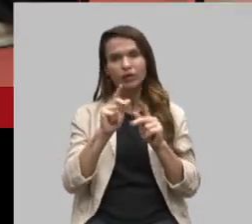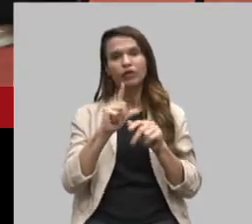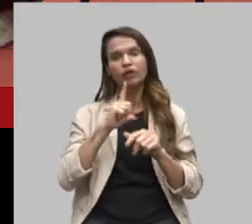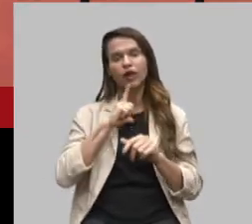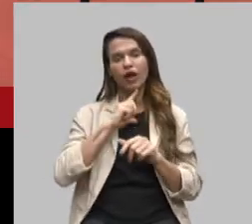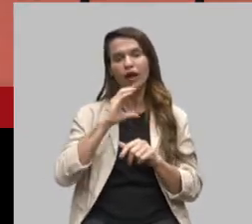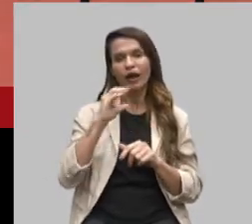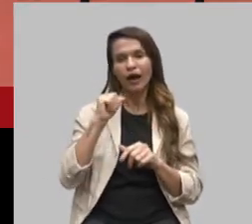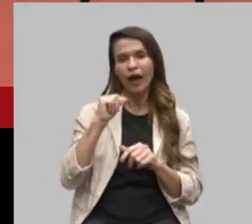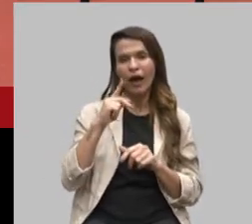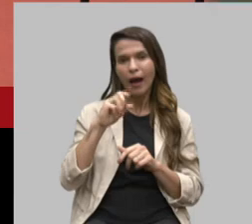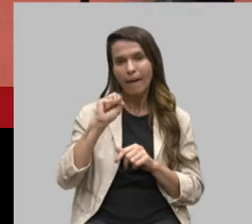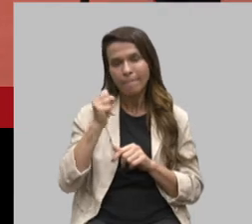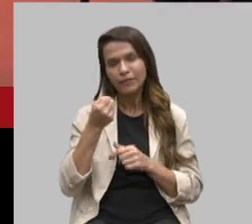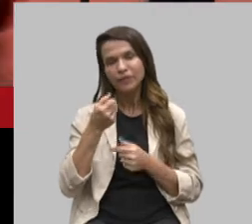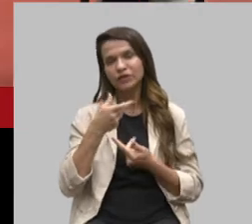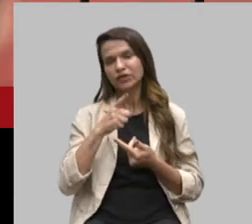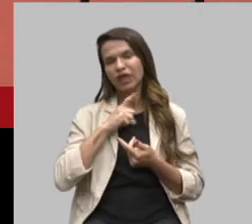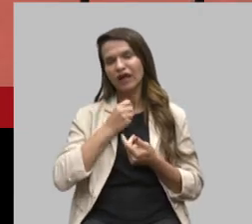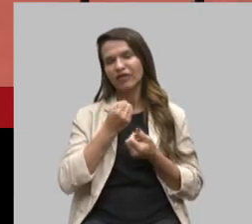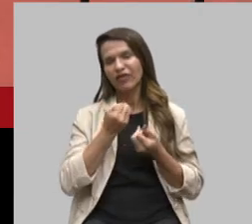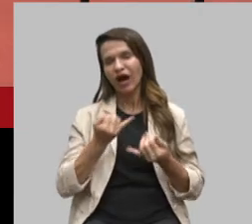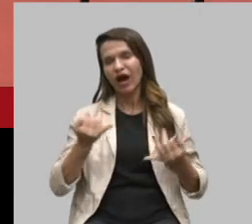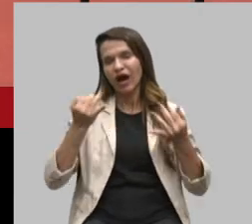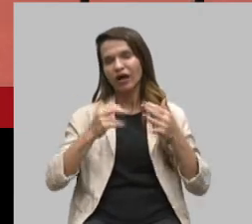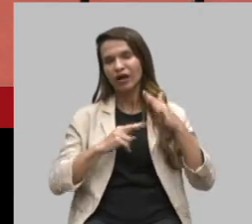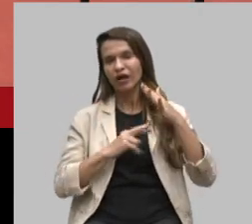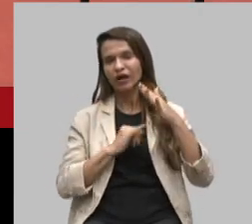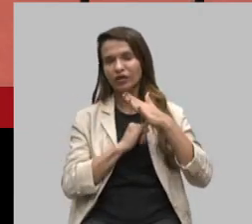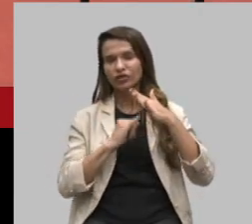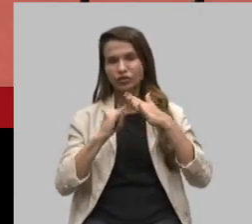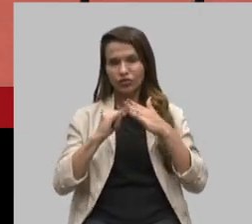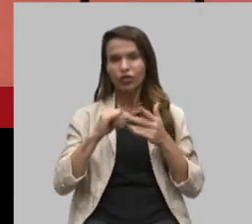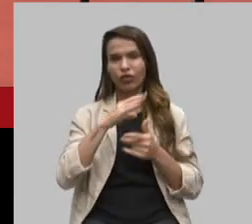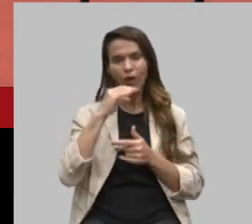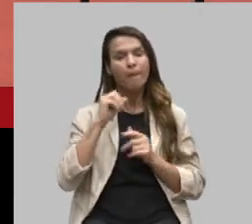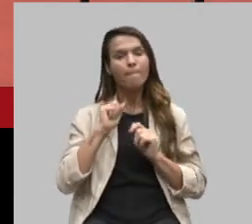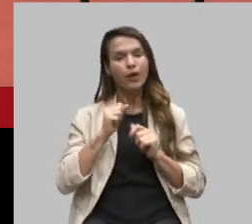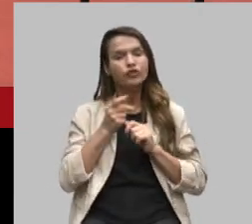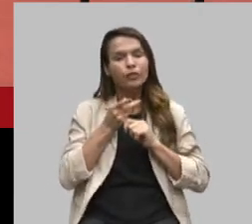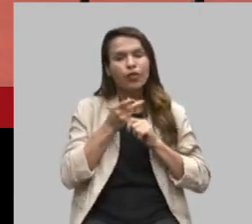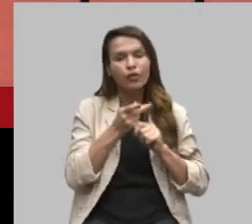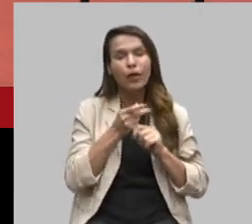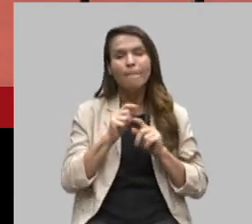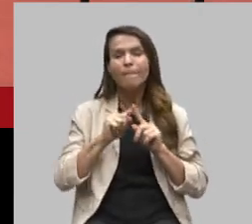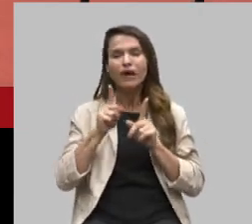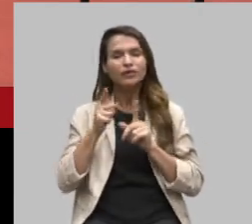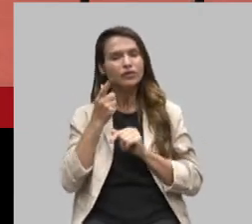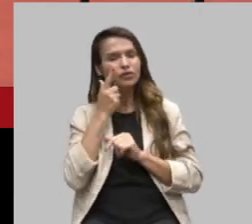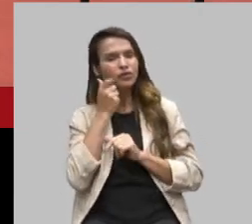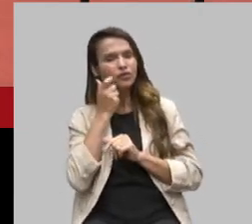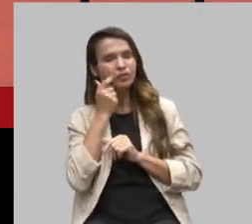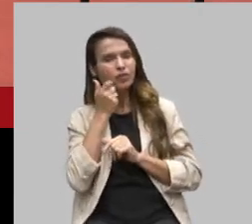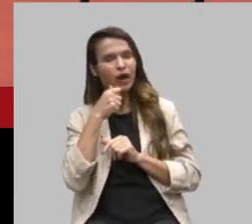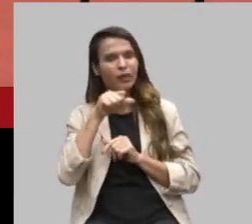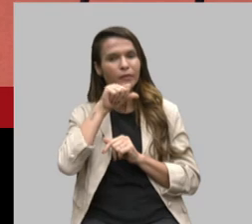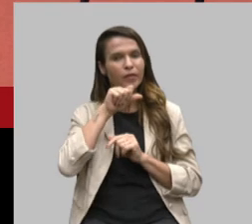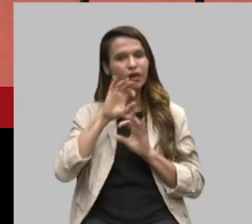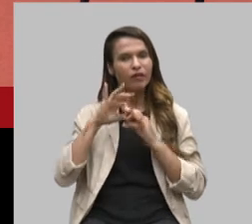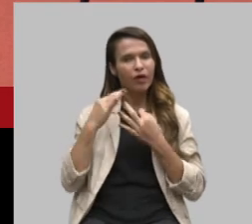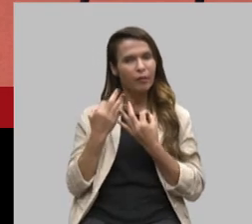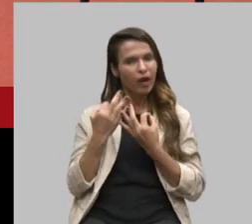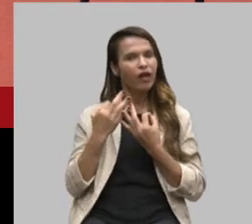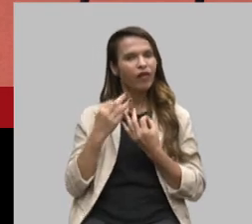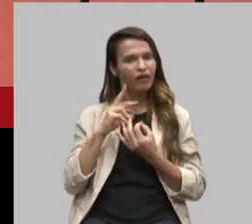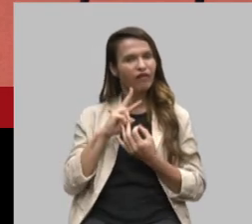muitas muitas instituições que o adolescente pode procurar mas e os pais os pais os alunos vão dar esse apoio